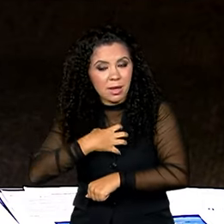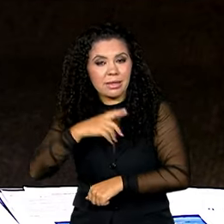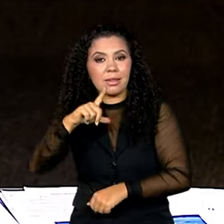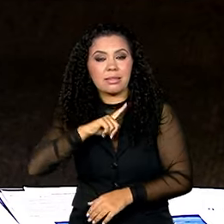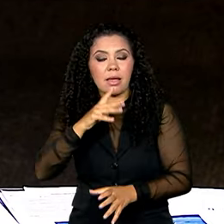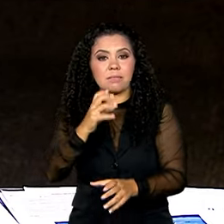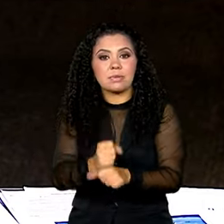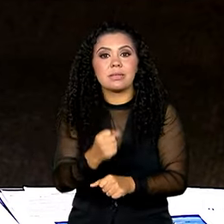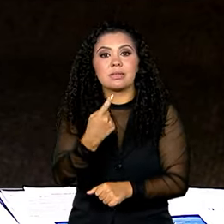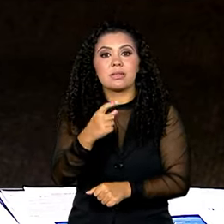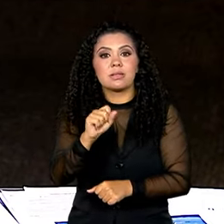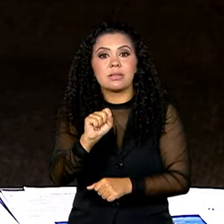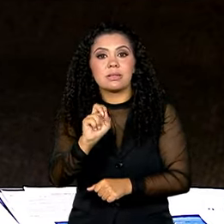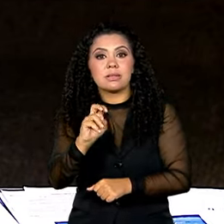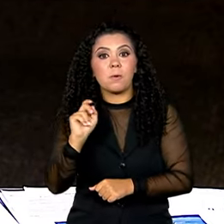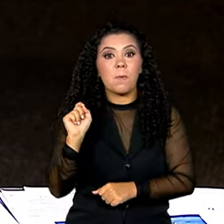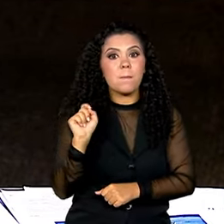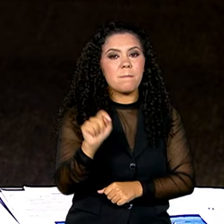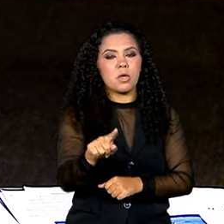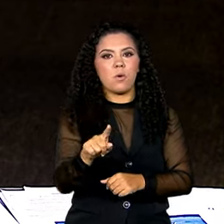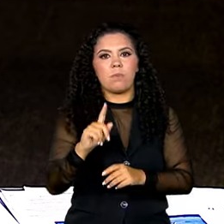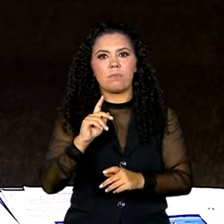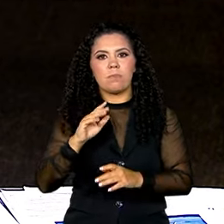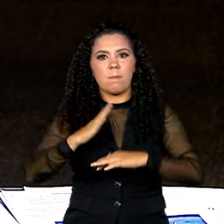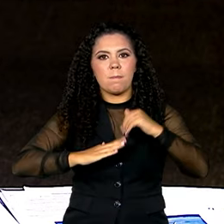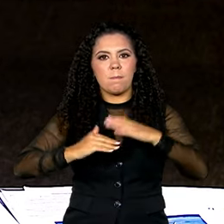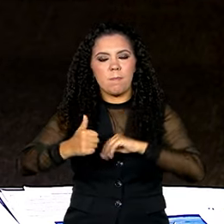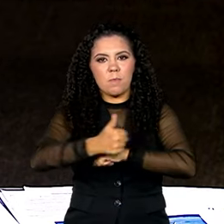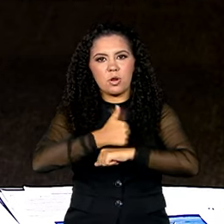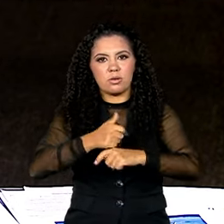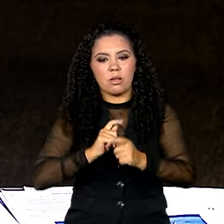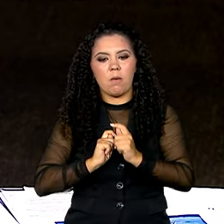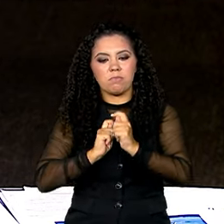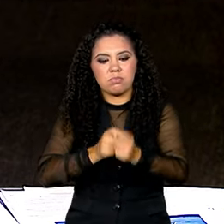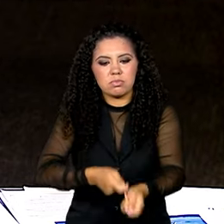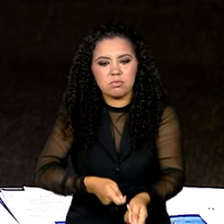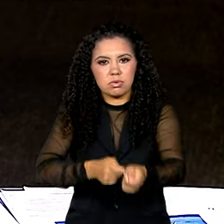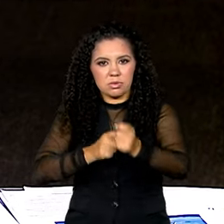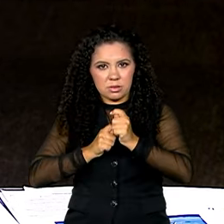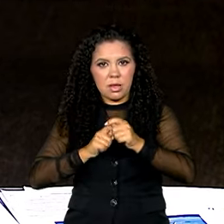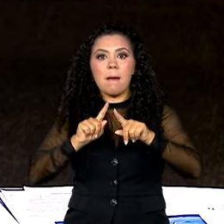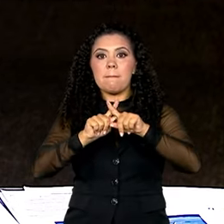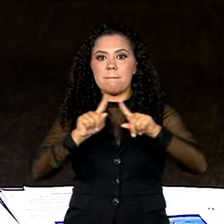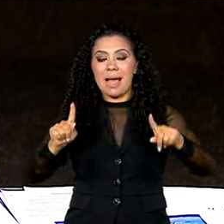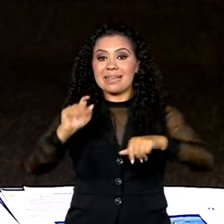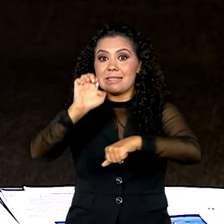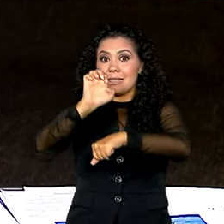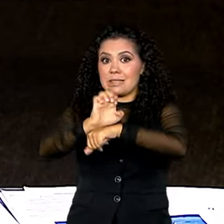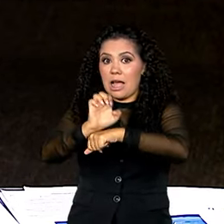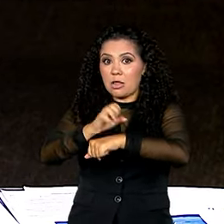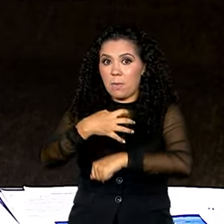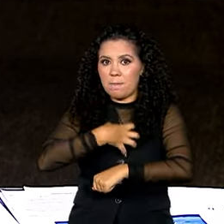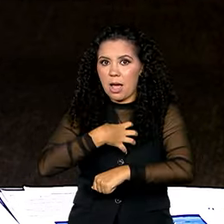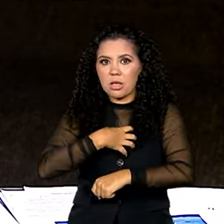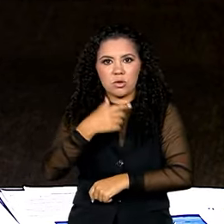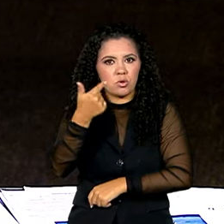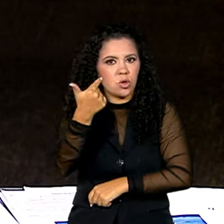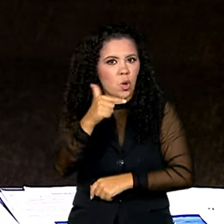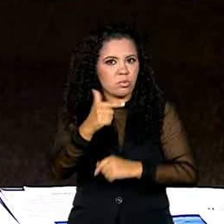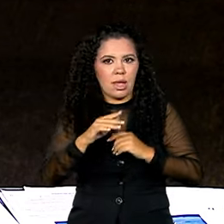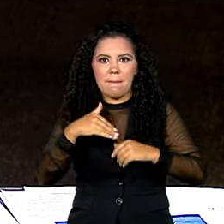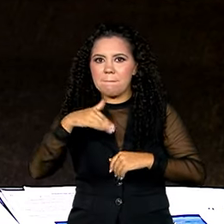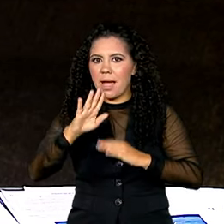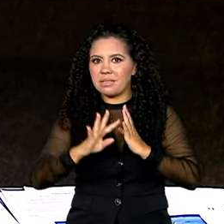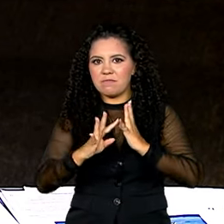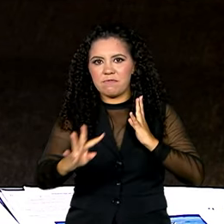115.500 pescadores atualizados, e nós na Bahia já zeramos esse, já não há mais nenhum pescador baiano